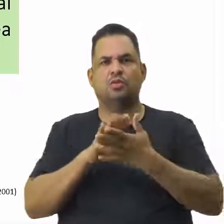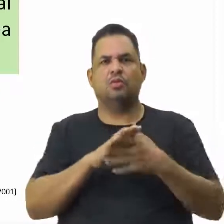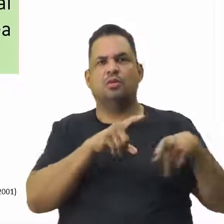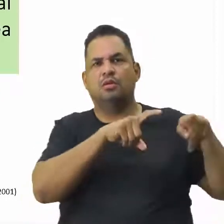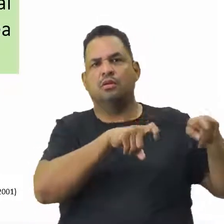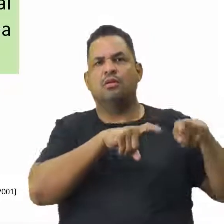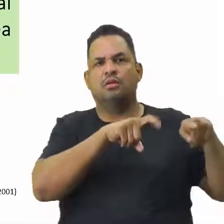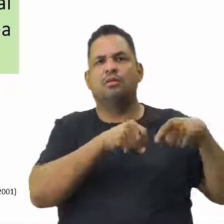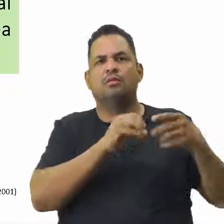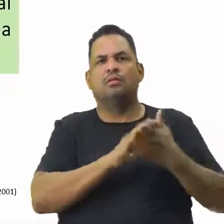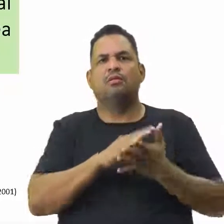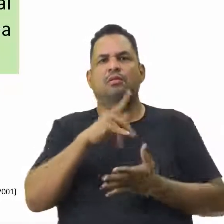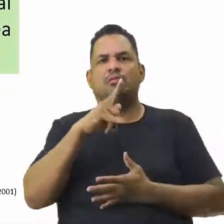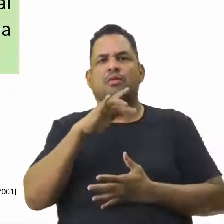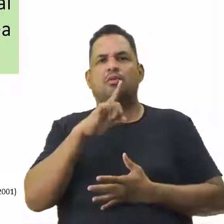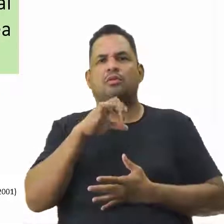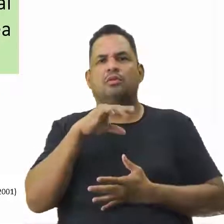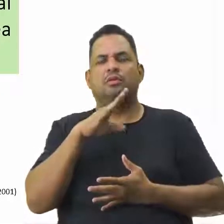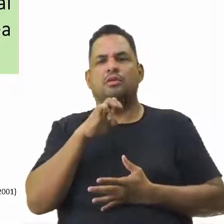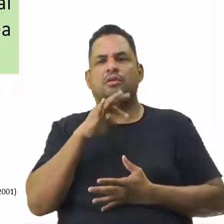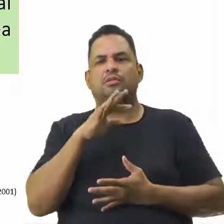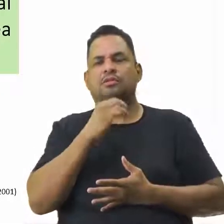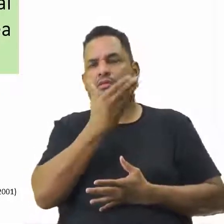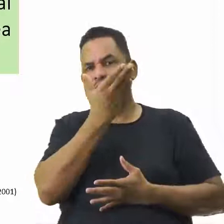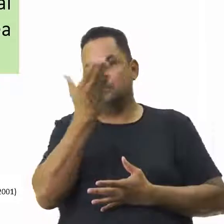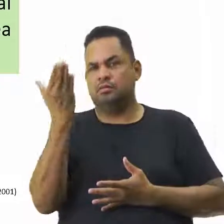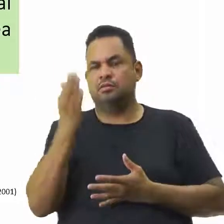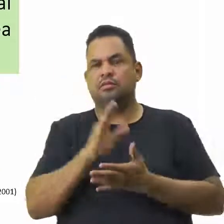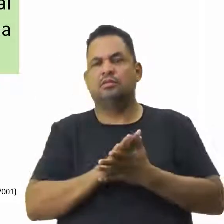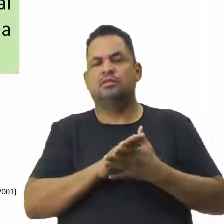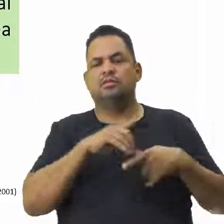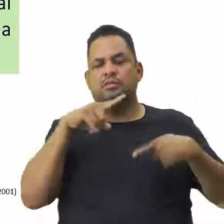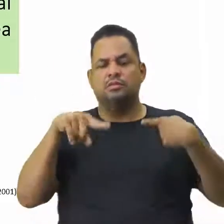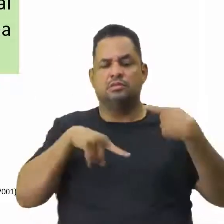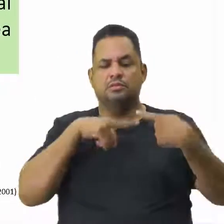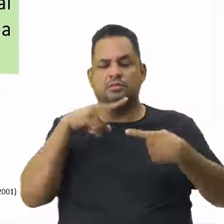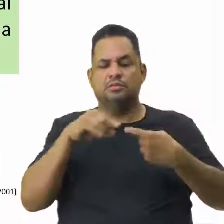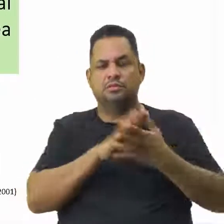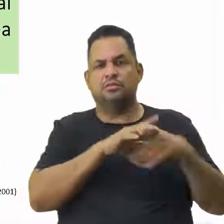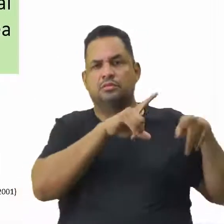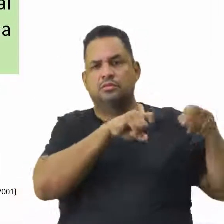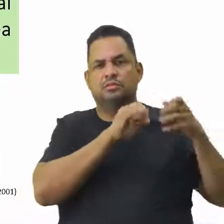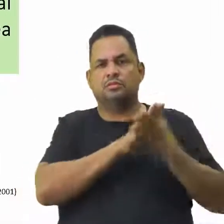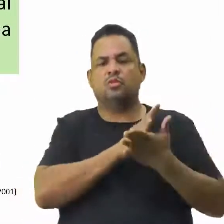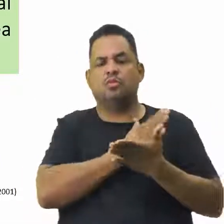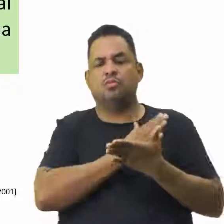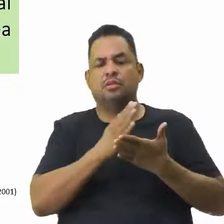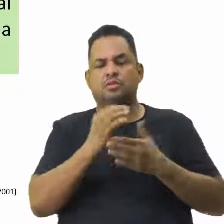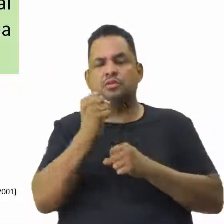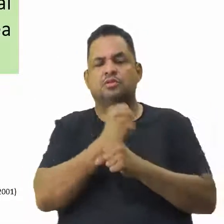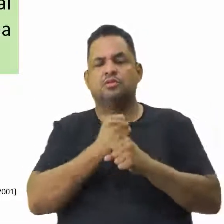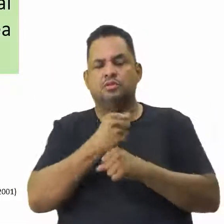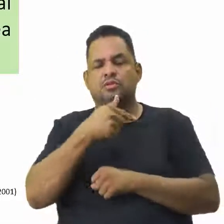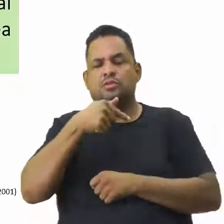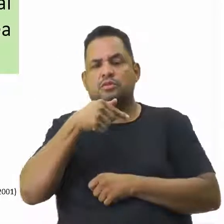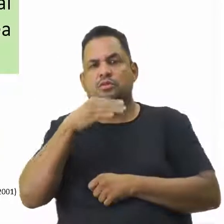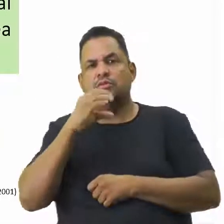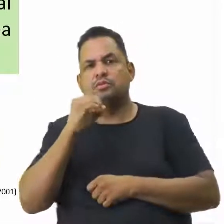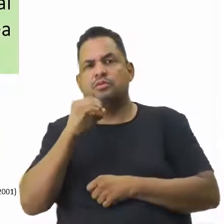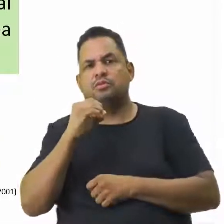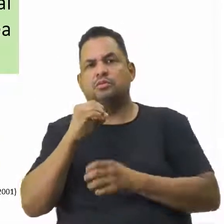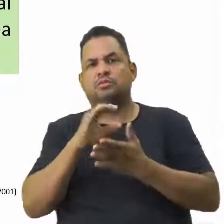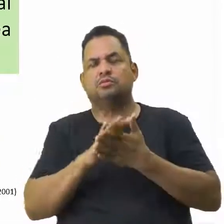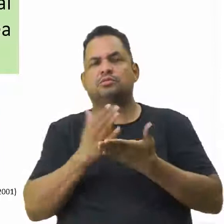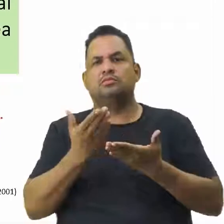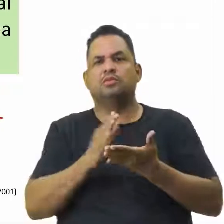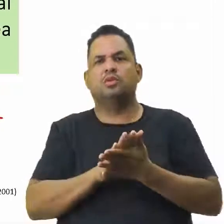Olha aqui o Polo Noroeste aqui. Ó. Esse ciclo agrícola começa nos anos 70, onde o governo